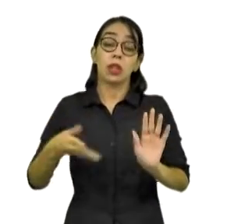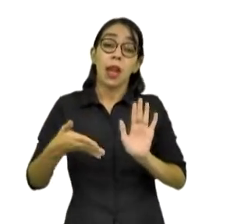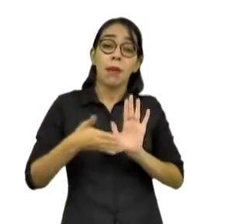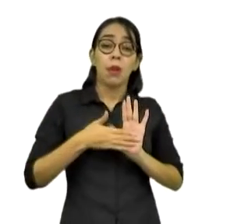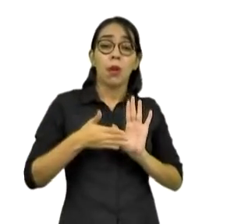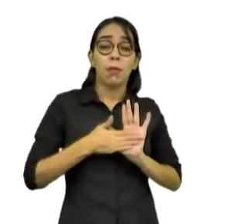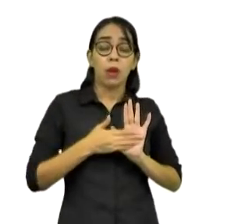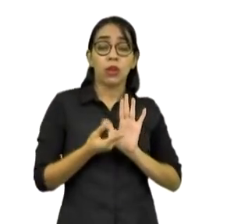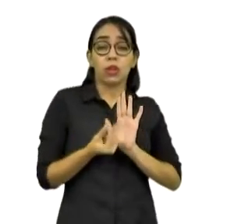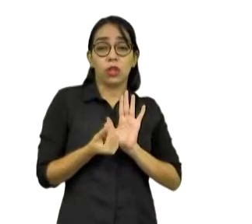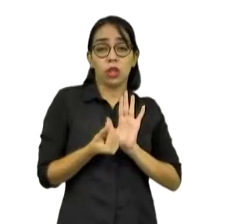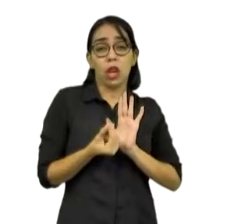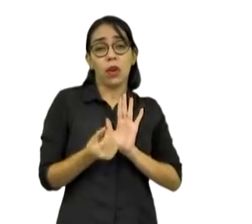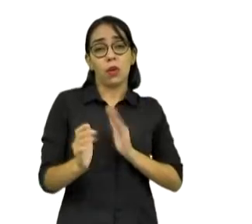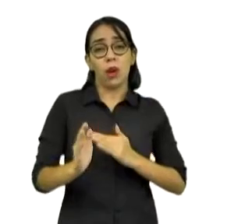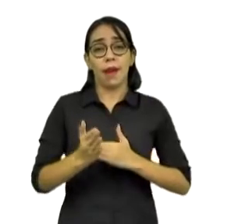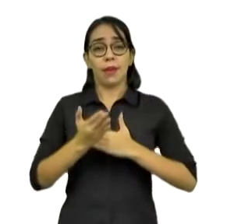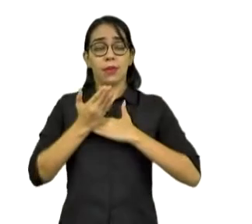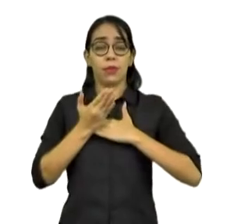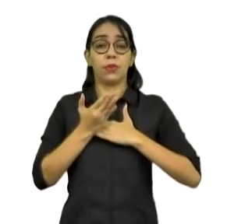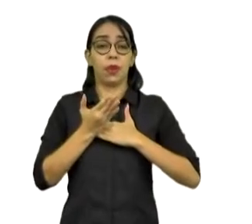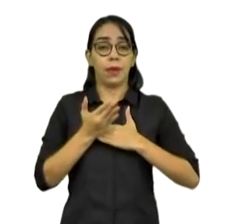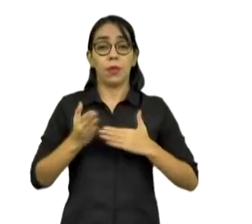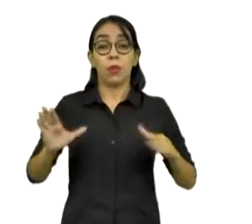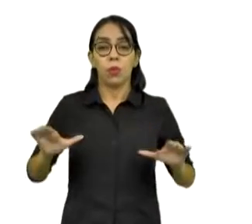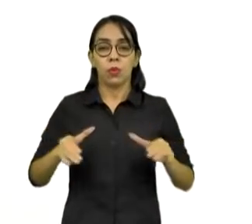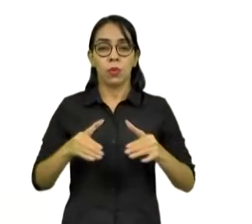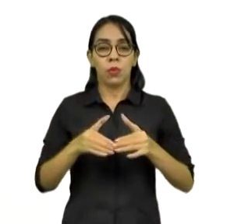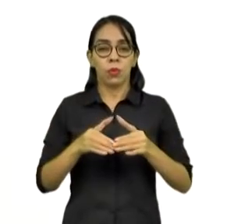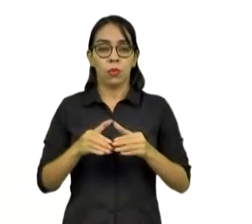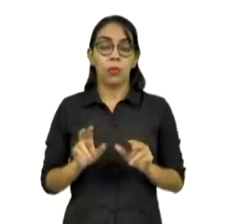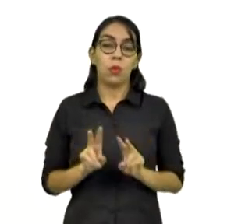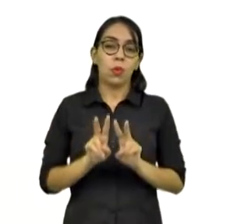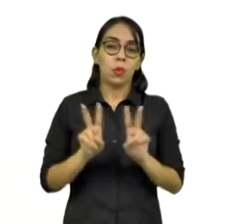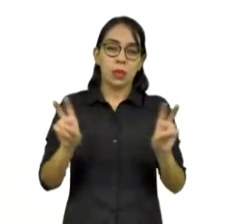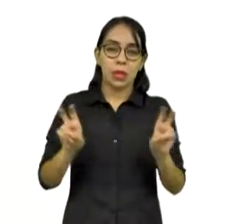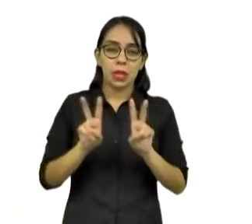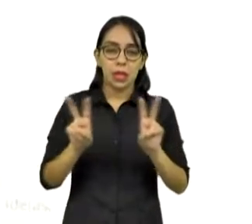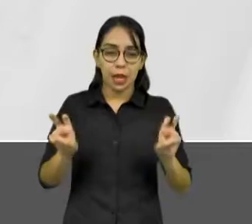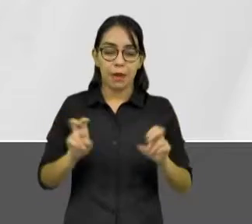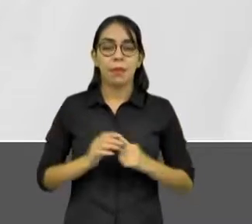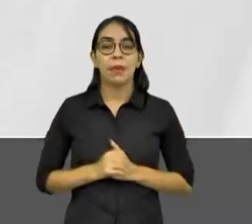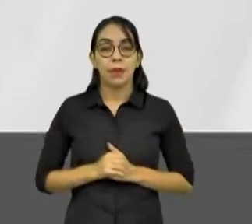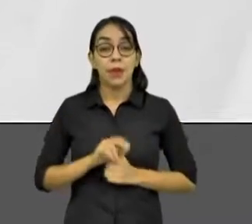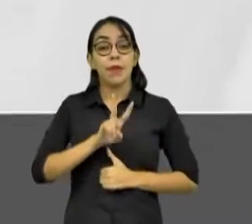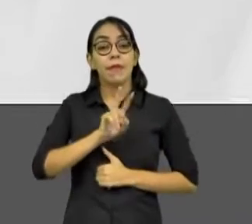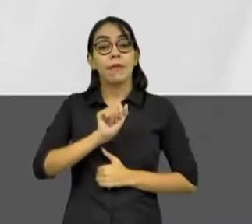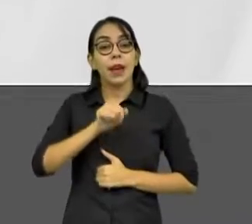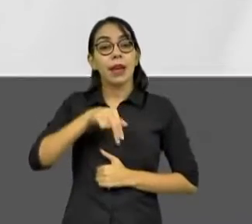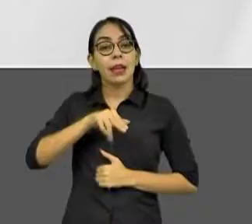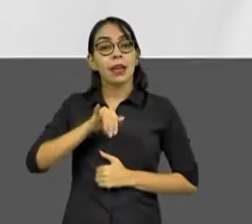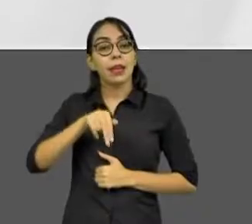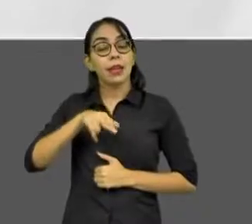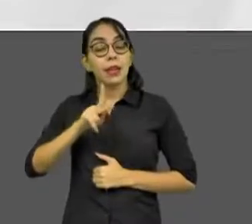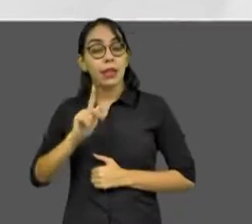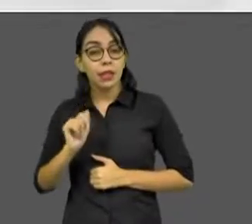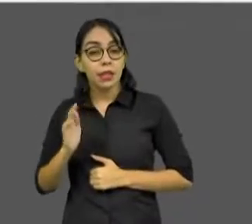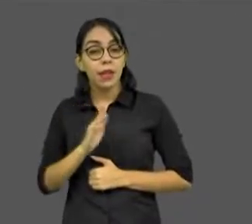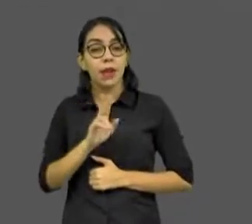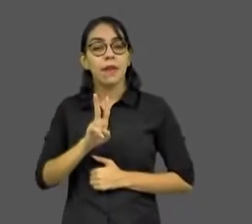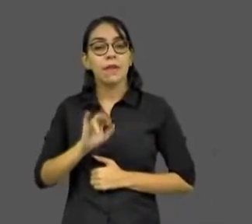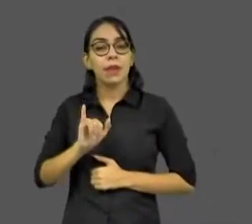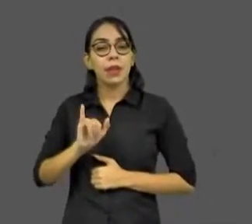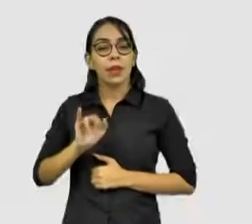de financiamento coletivo, as chamadas vaquinhas virtuais. Este é o terceiro pleito em que a